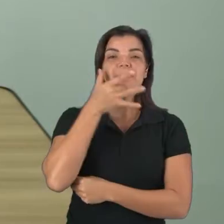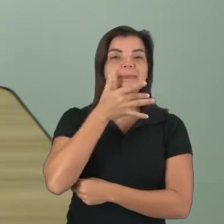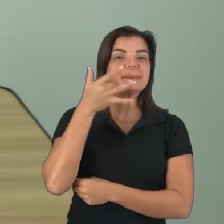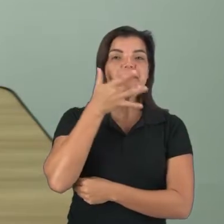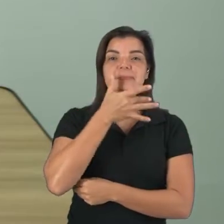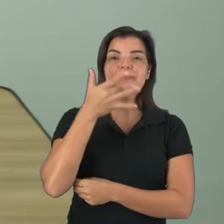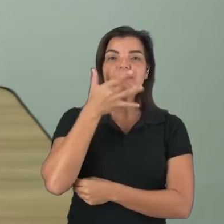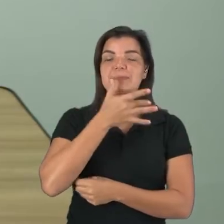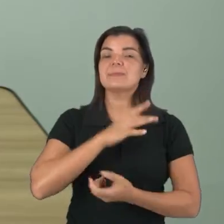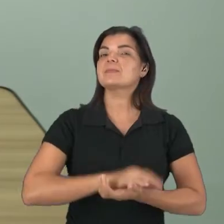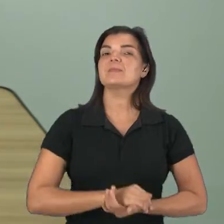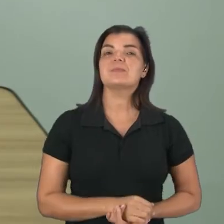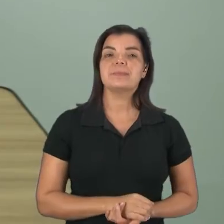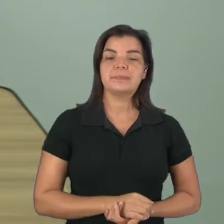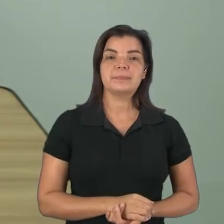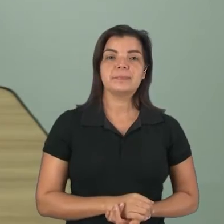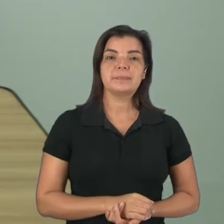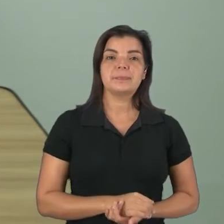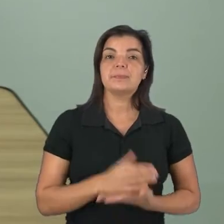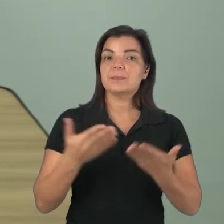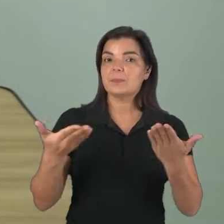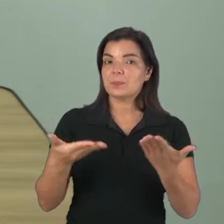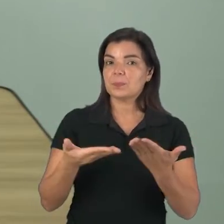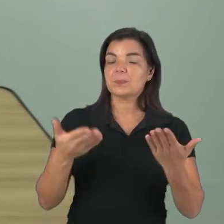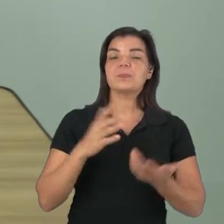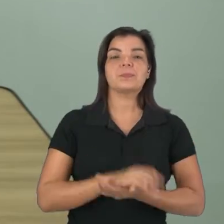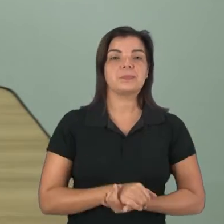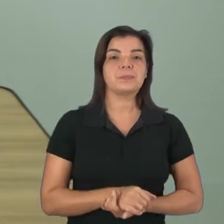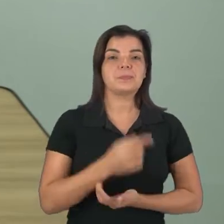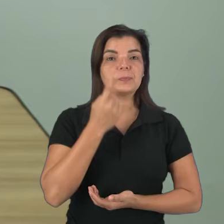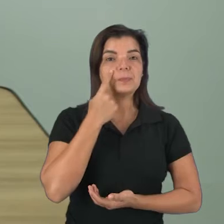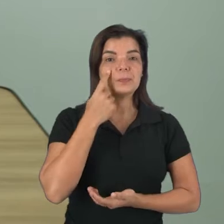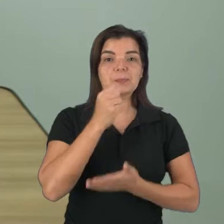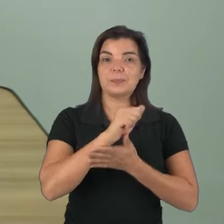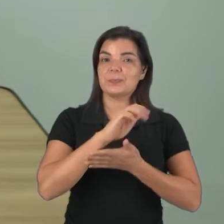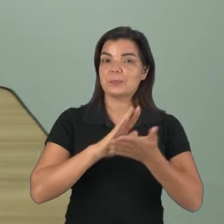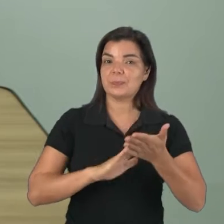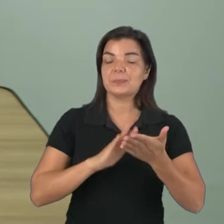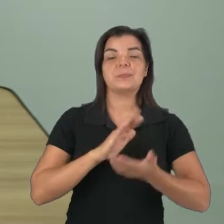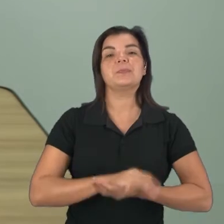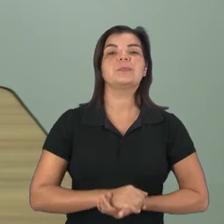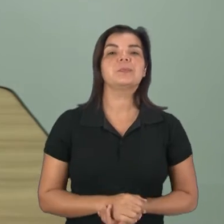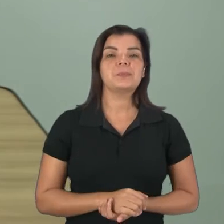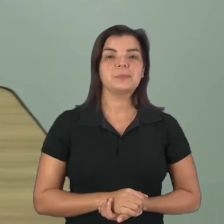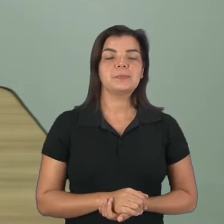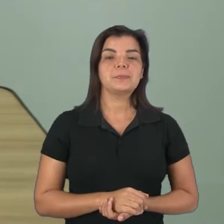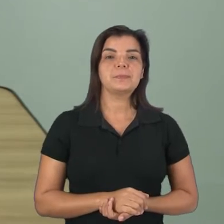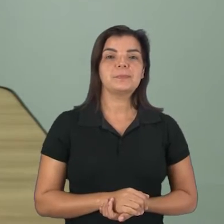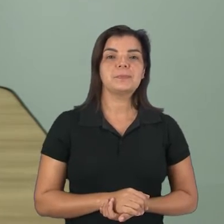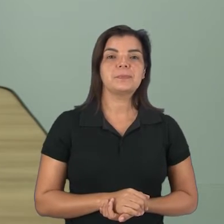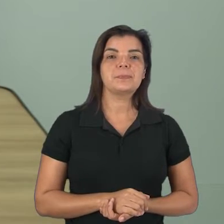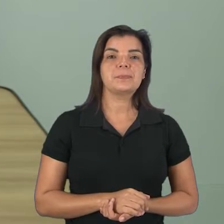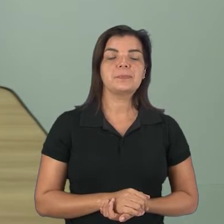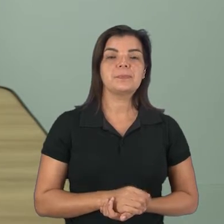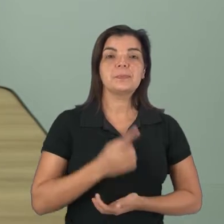deliciosas então agora nós vamos parar de atividade vamos